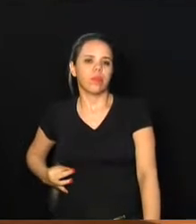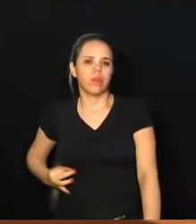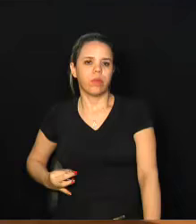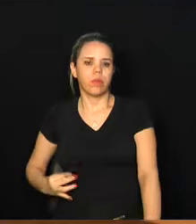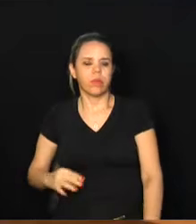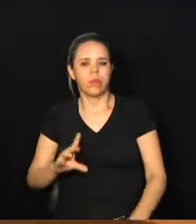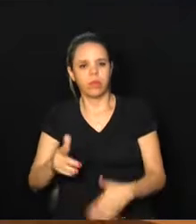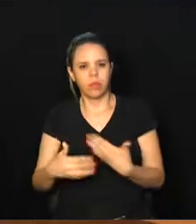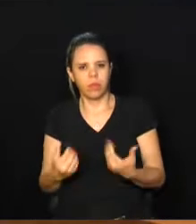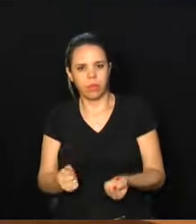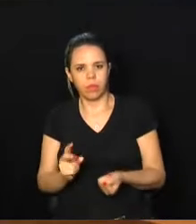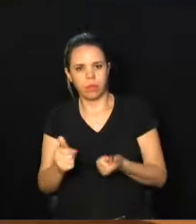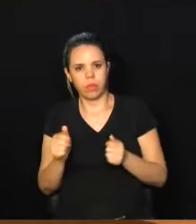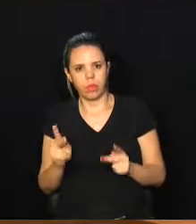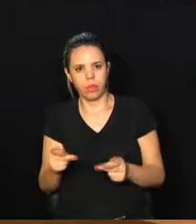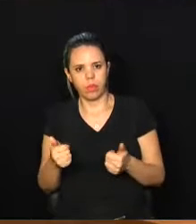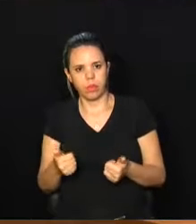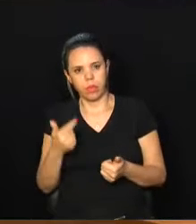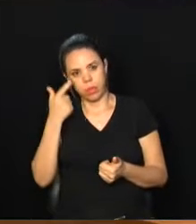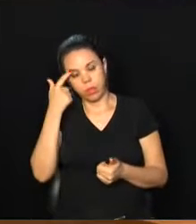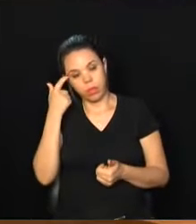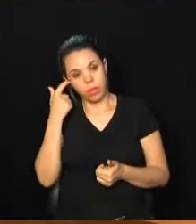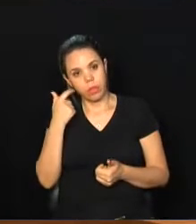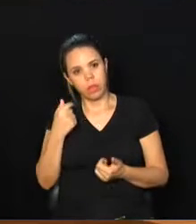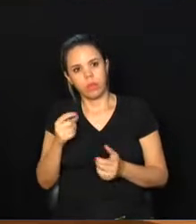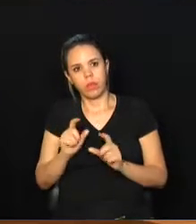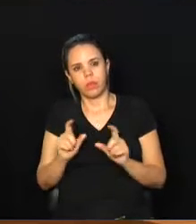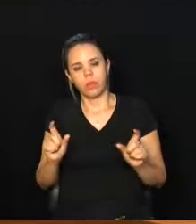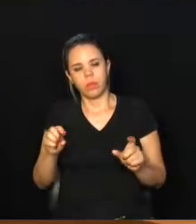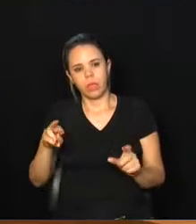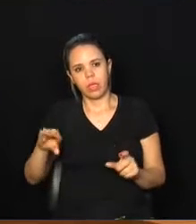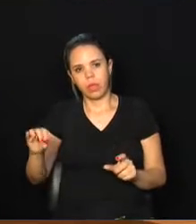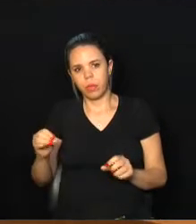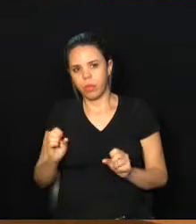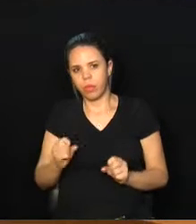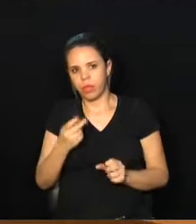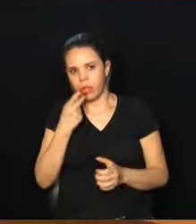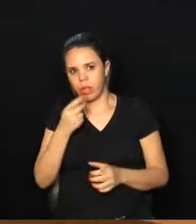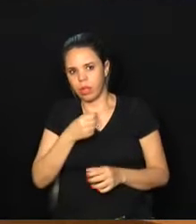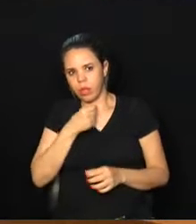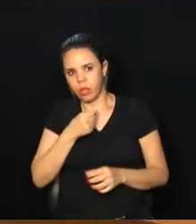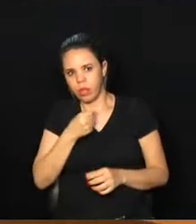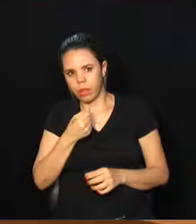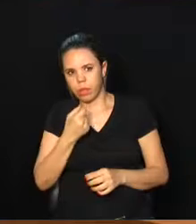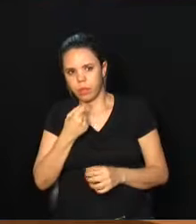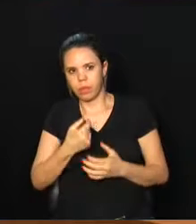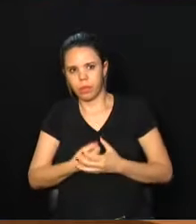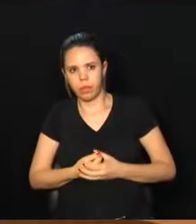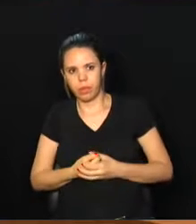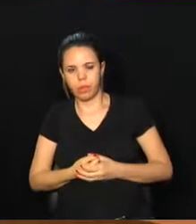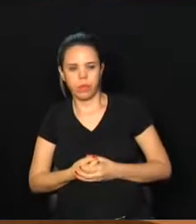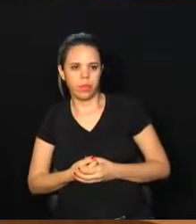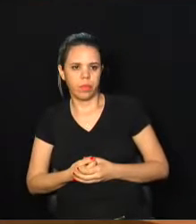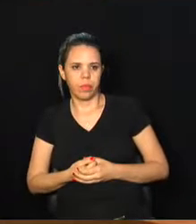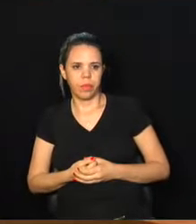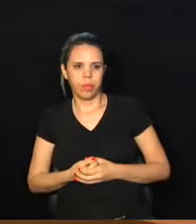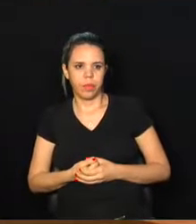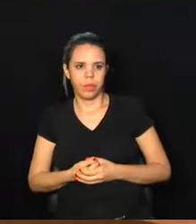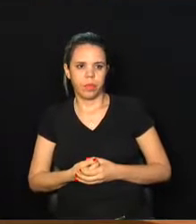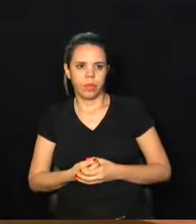assim vamos, tá bom? Então, Márcio com a palavra, eu acho que tem que ligar o microfone.